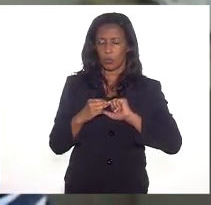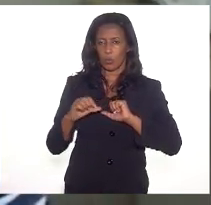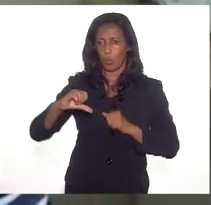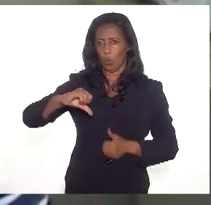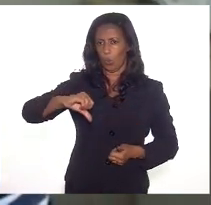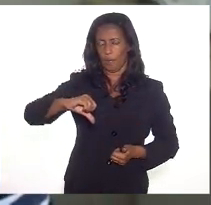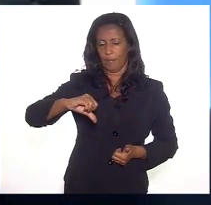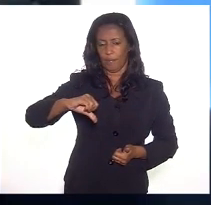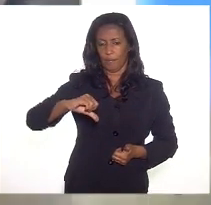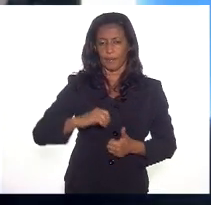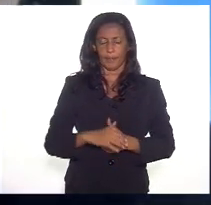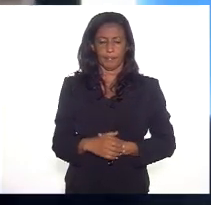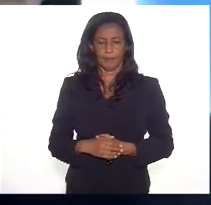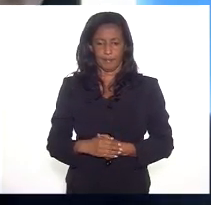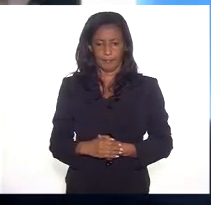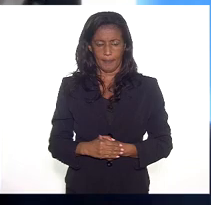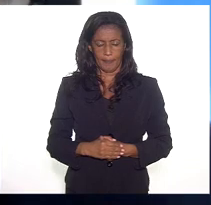9,